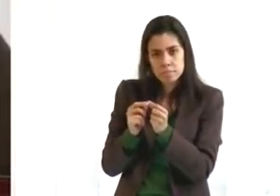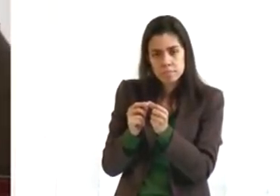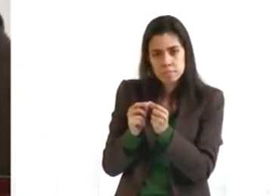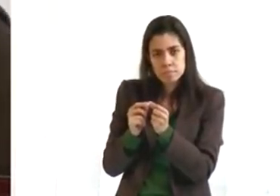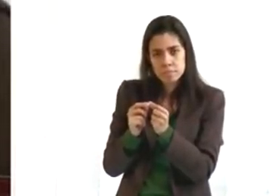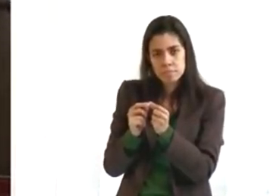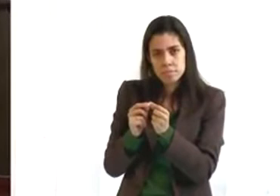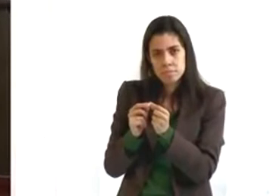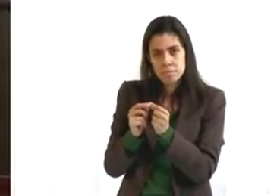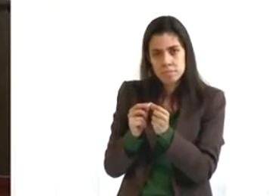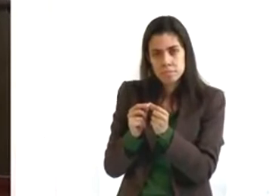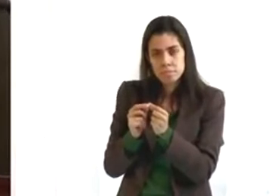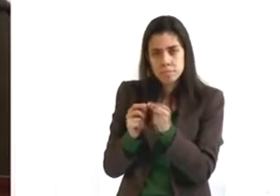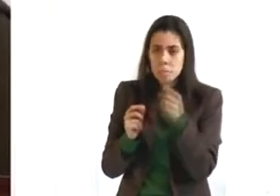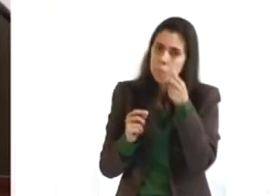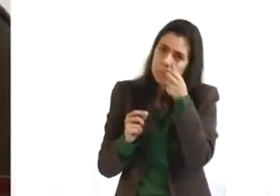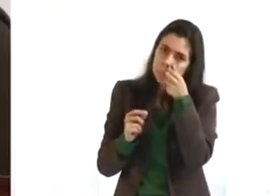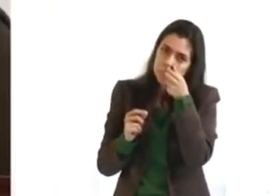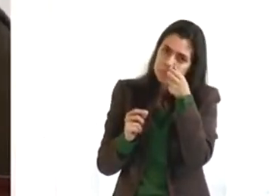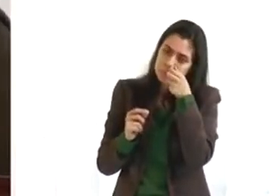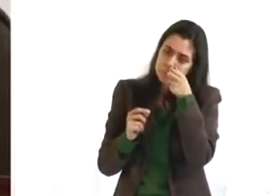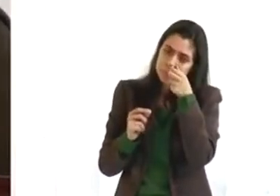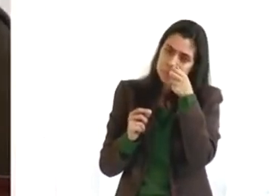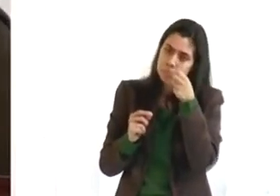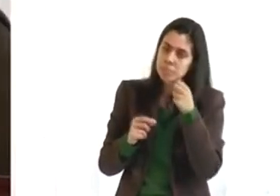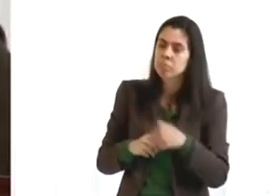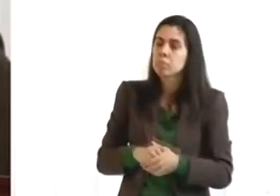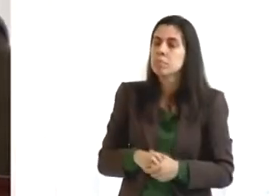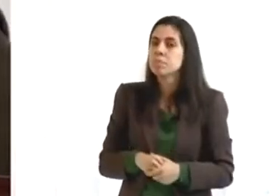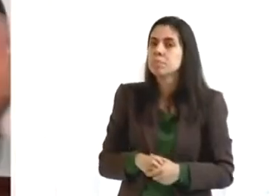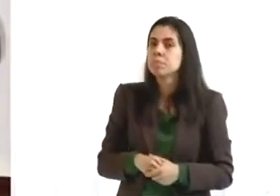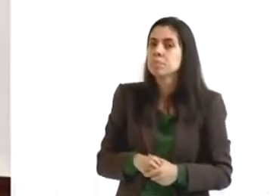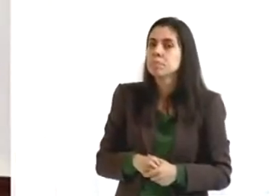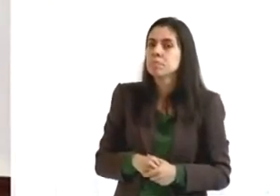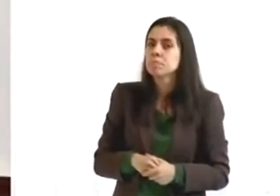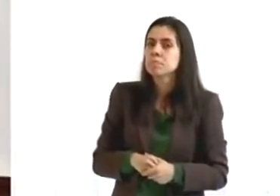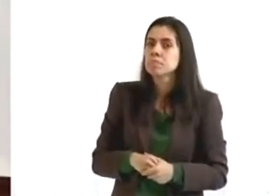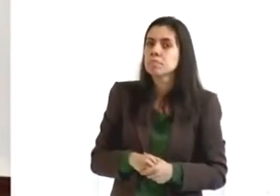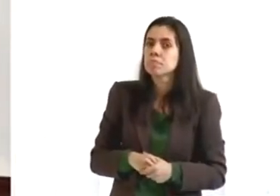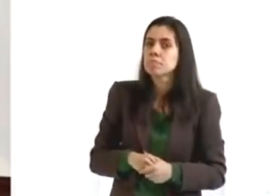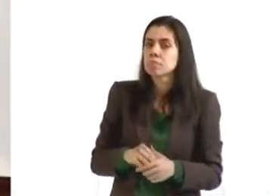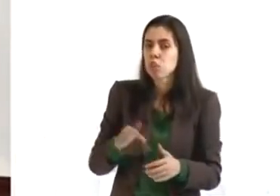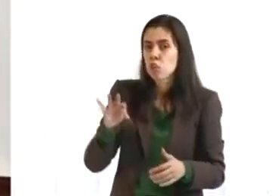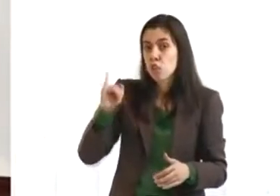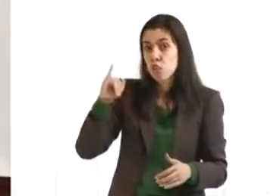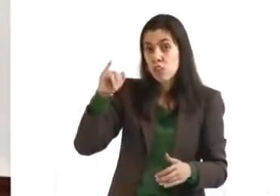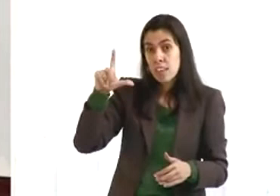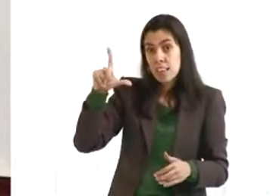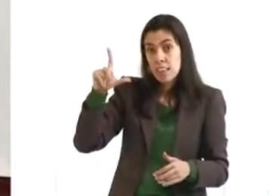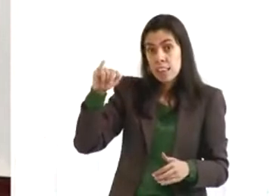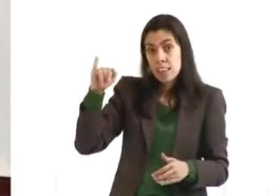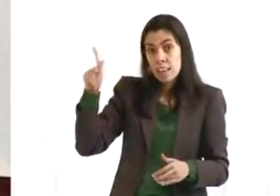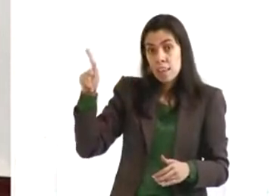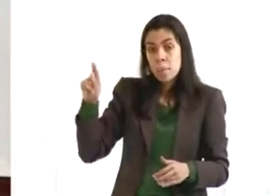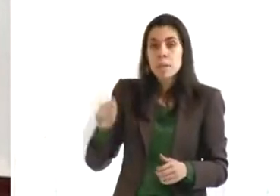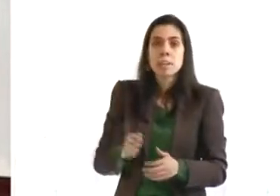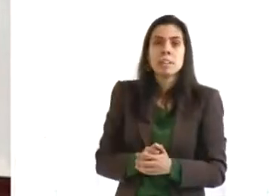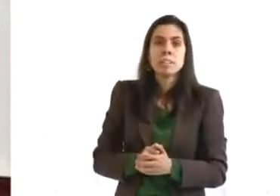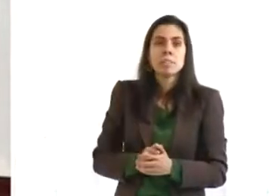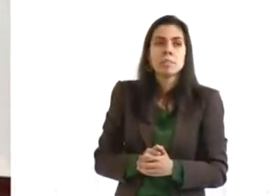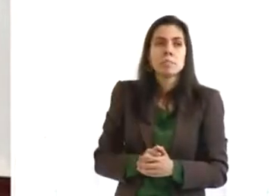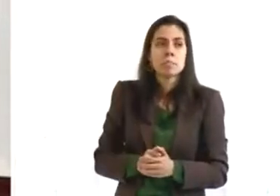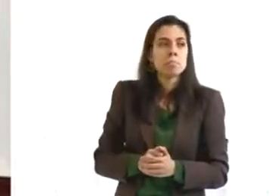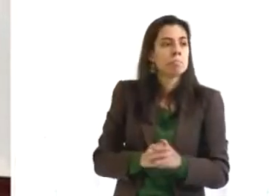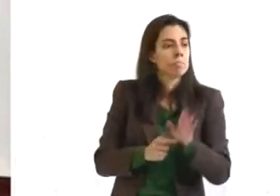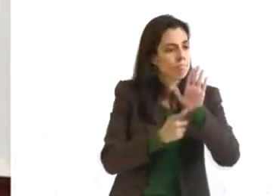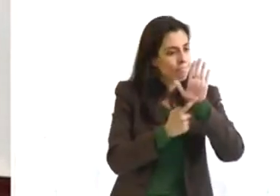insondáveis riquezas de Cristo para o mundo que está perdido. Filipe então não perde a oportunidade. Filipe apresenta Jesus ao etíope, e